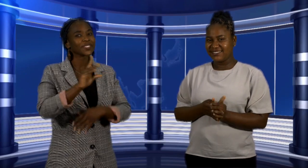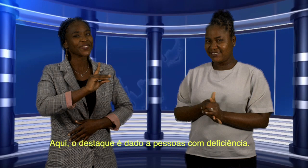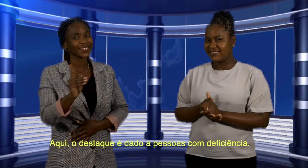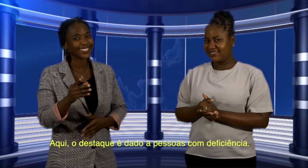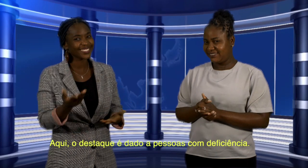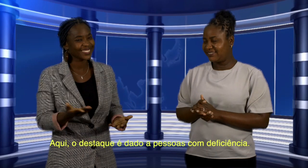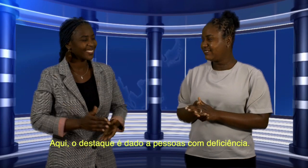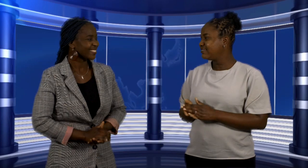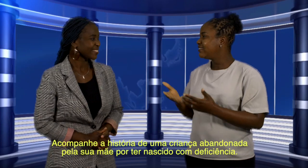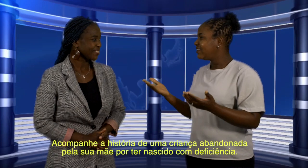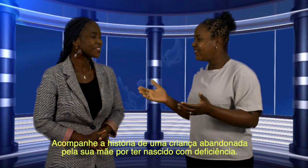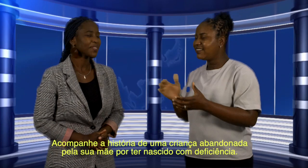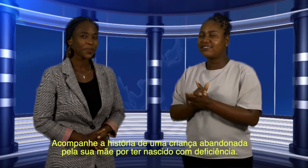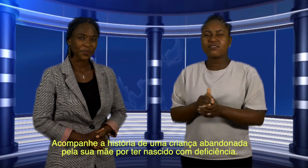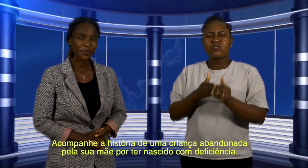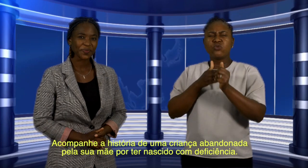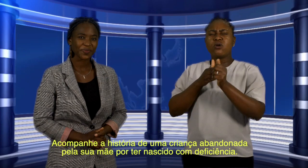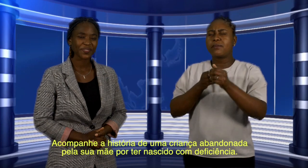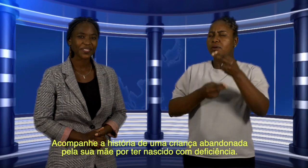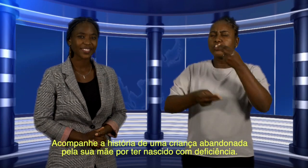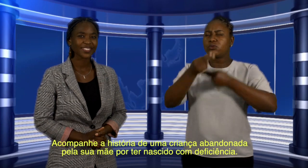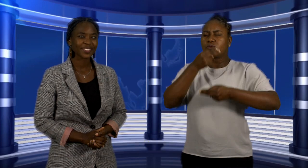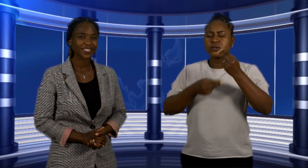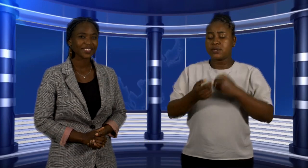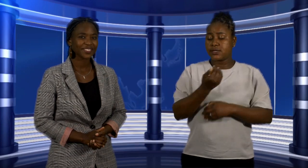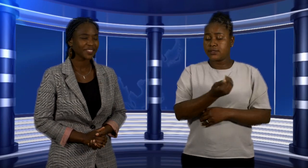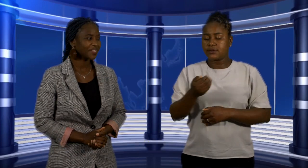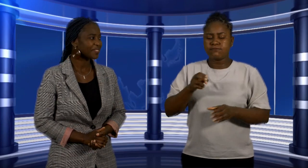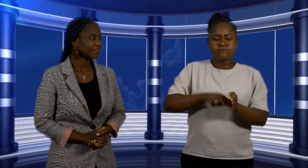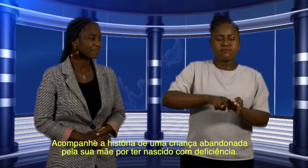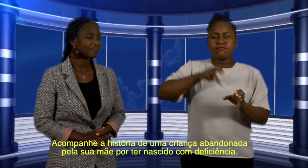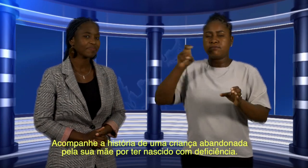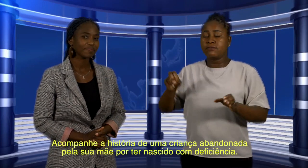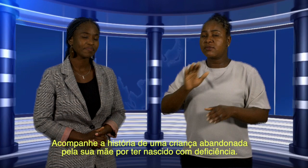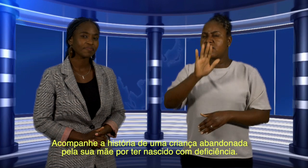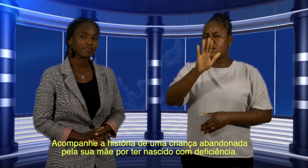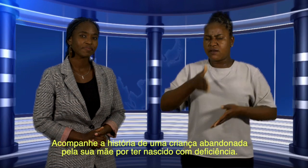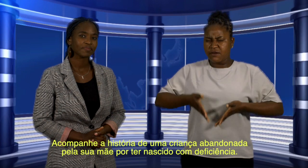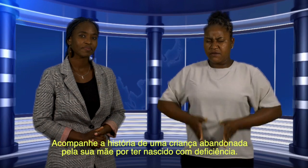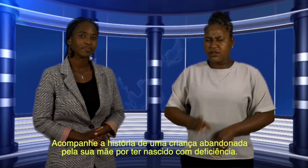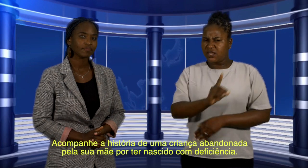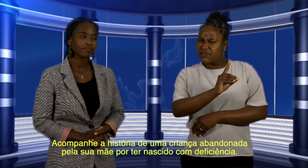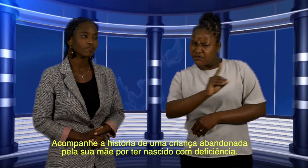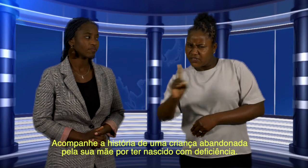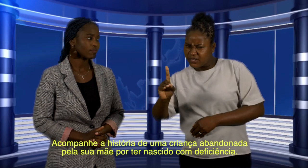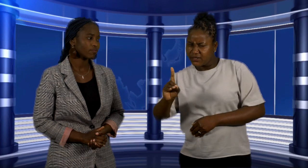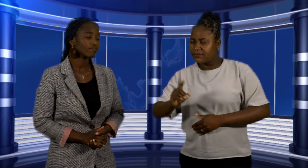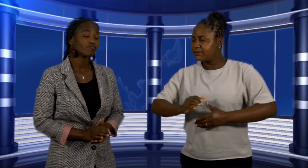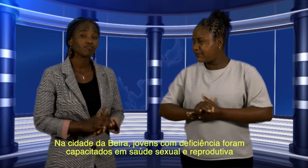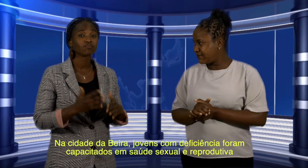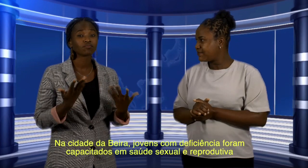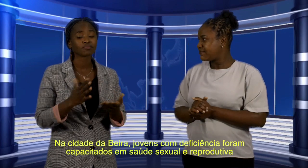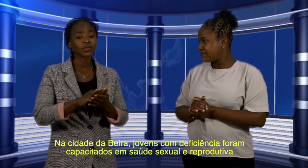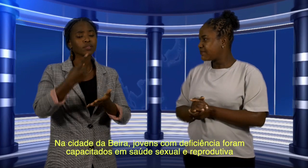às pessoas com deficiência. Acompanhe a história de uma criança abandonada pela sua mãe por ter nascido com deficiência.